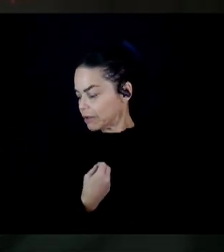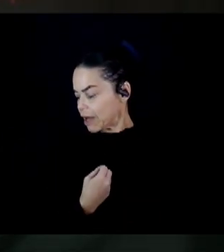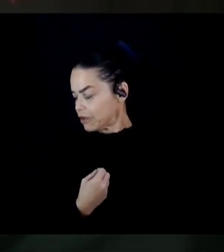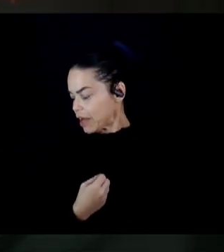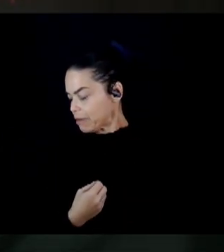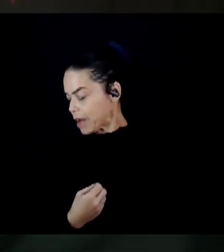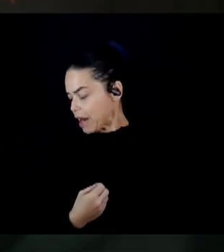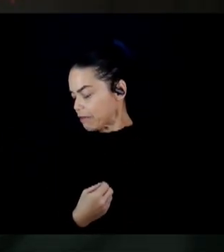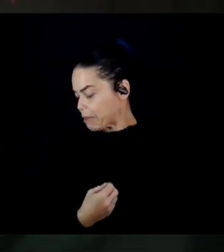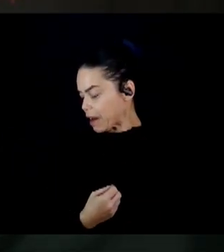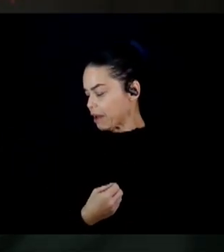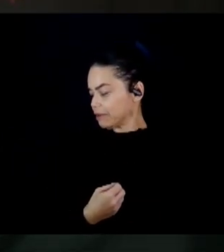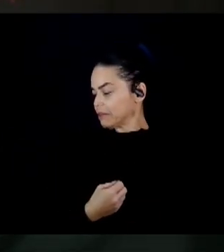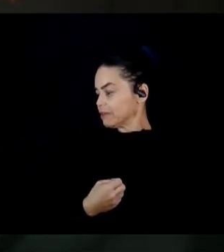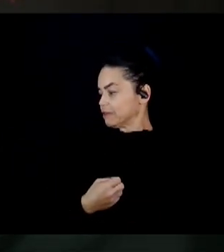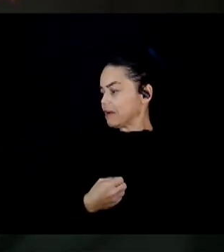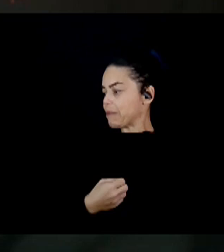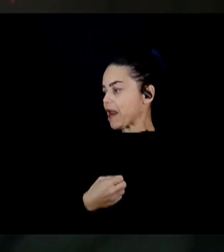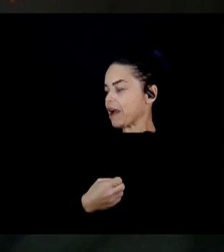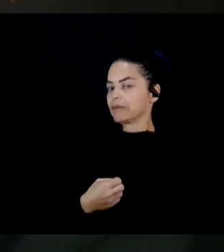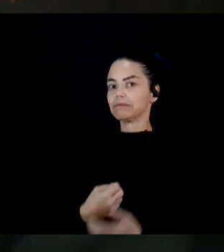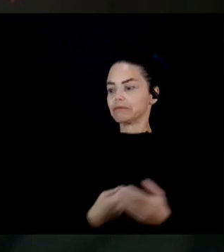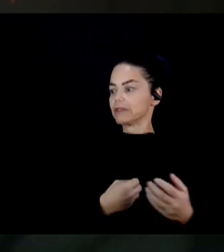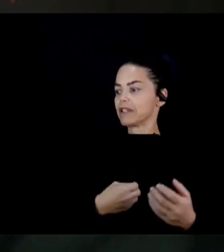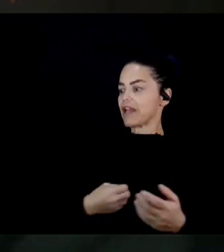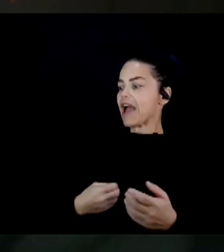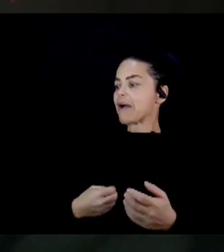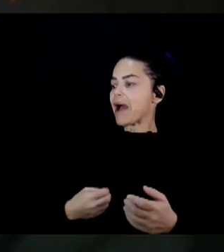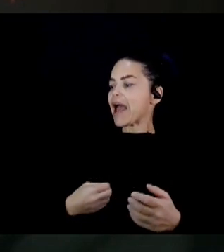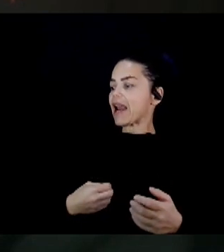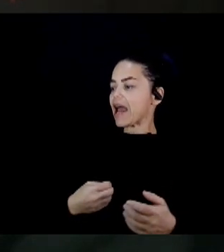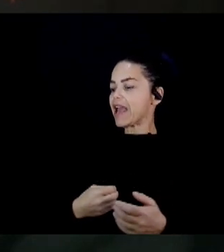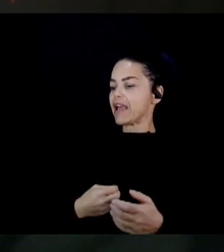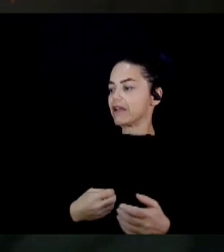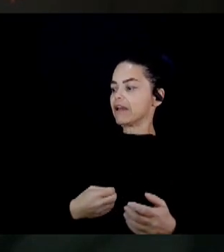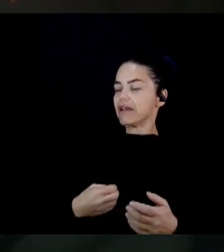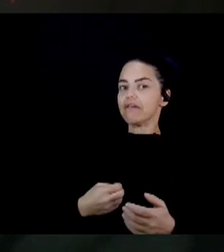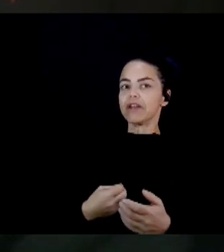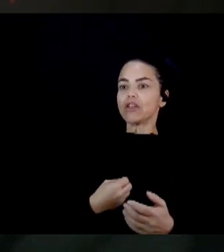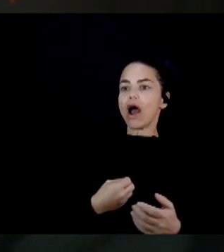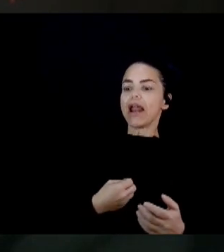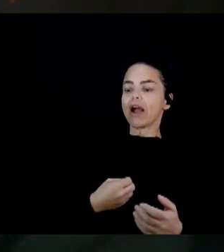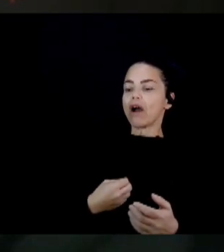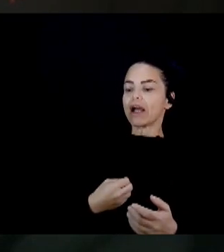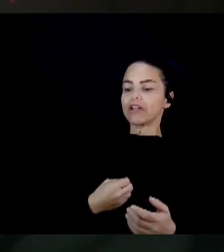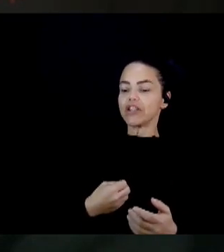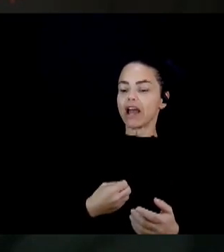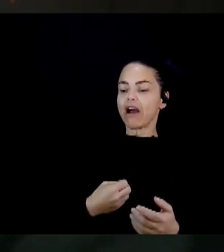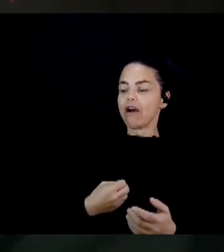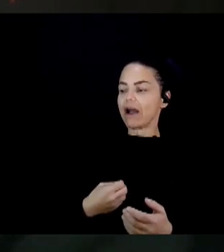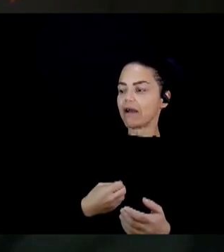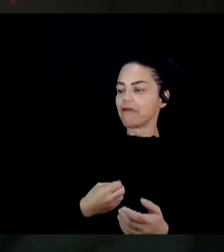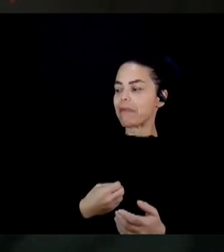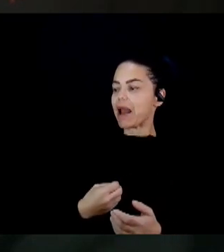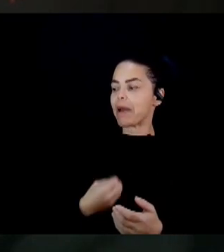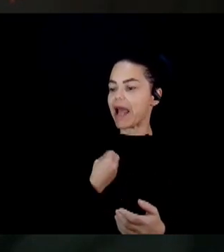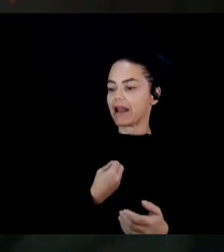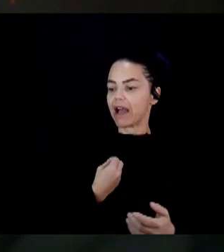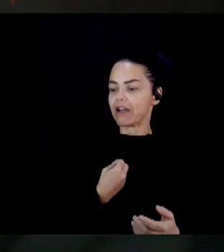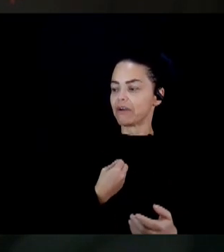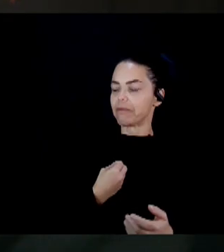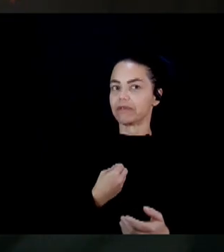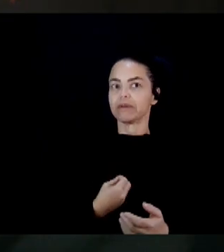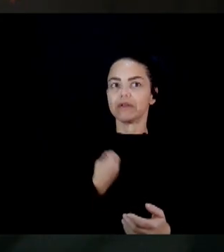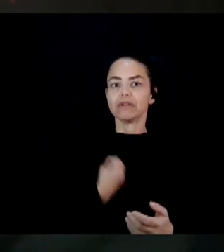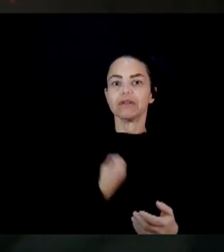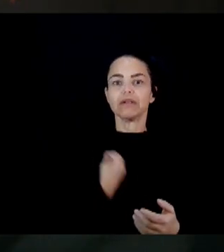gente, é o que as nossas entrevistadas estão colocando para a gente aqui. Isso continua sendo um dos fatores decisivos para